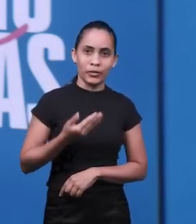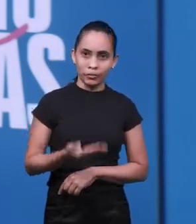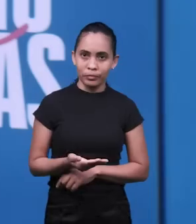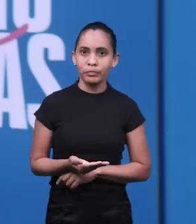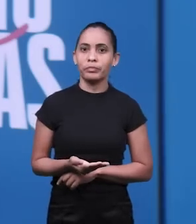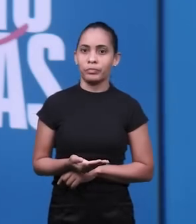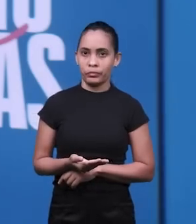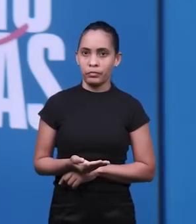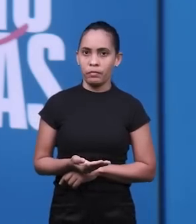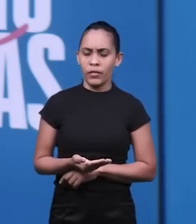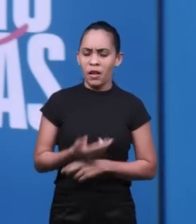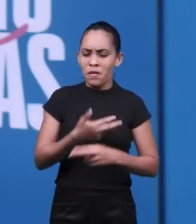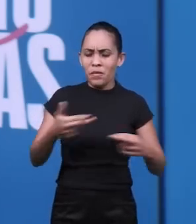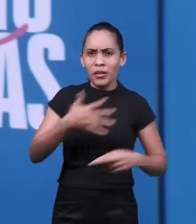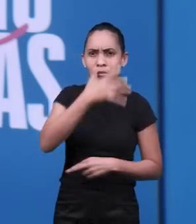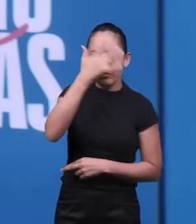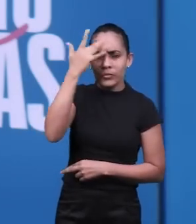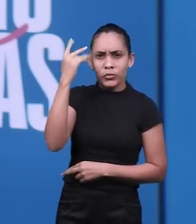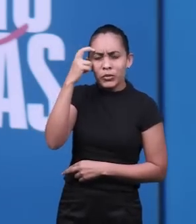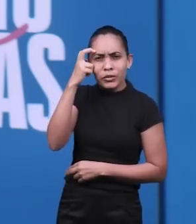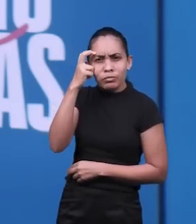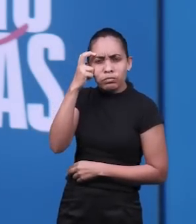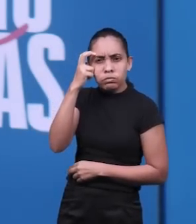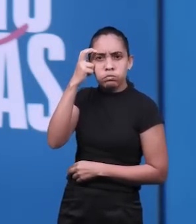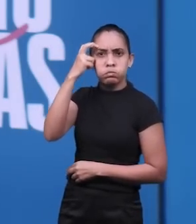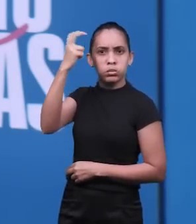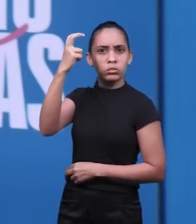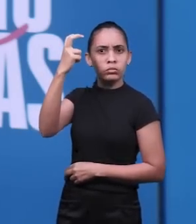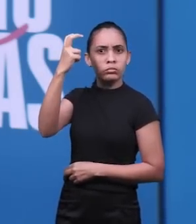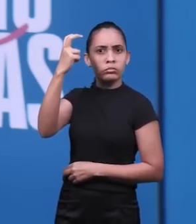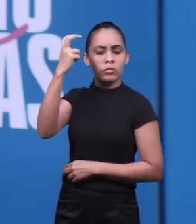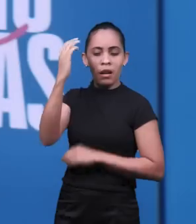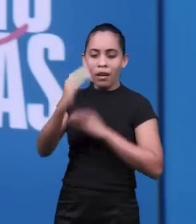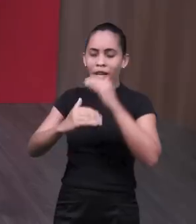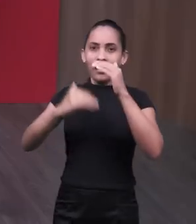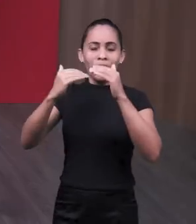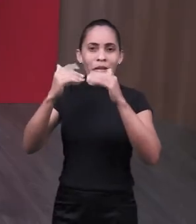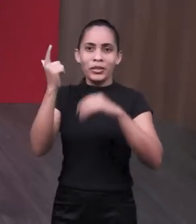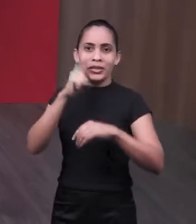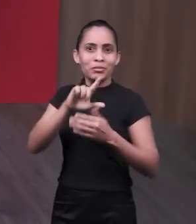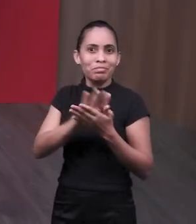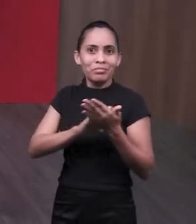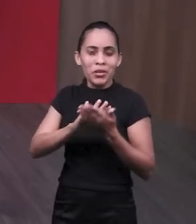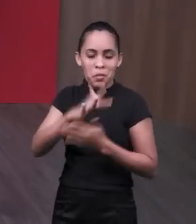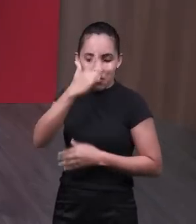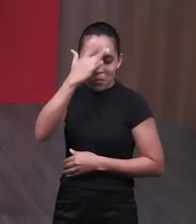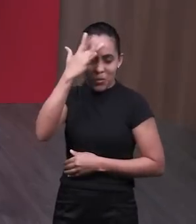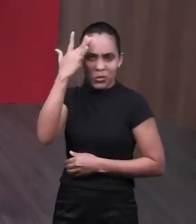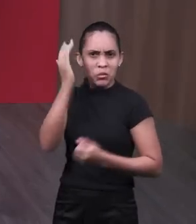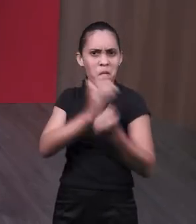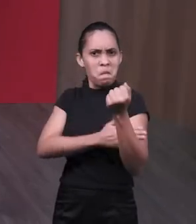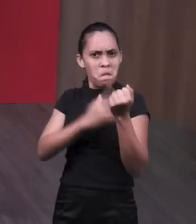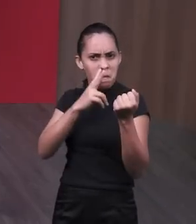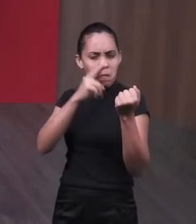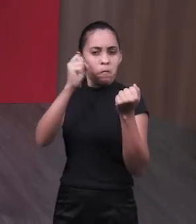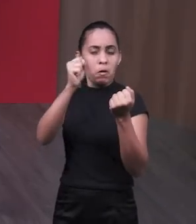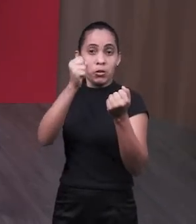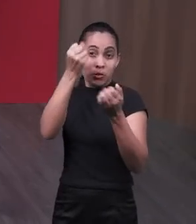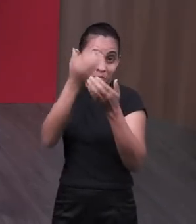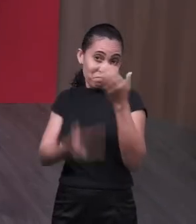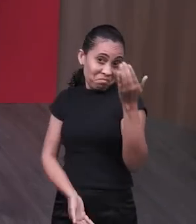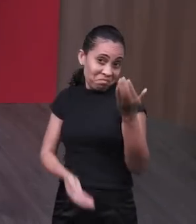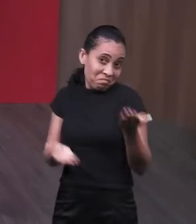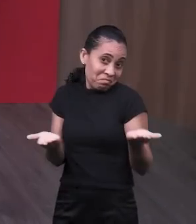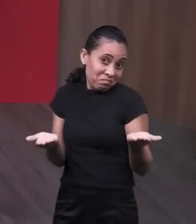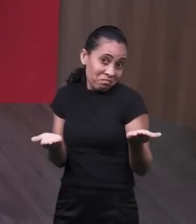verdade na vida. Quantas pessoas inteligentes que não prosperaram, Quantas pessoas fortes que fracassaram,